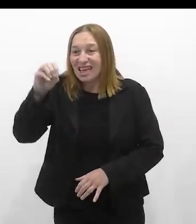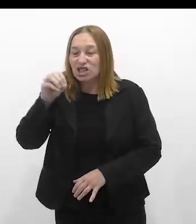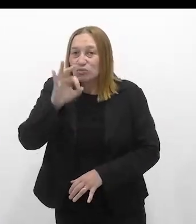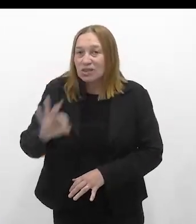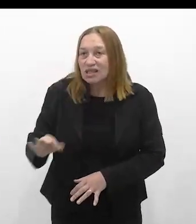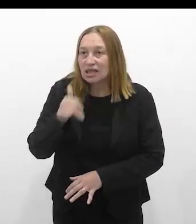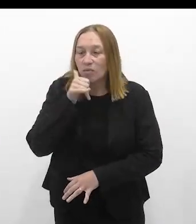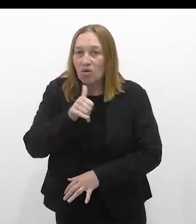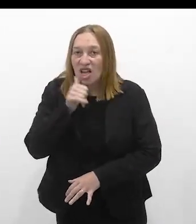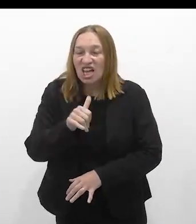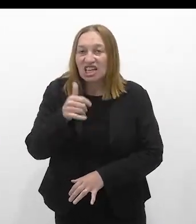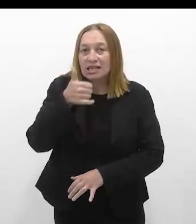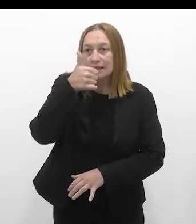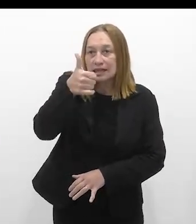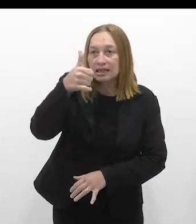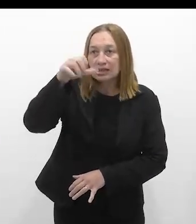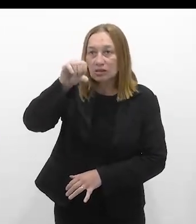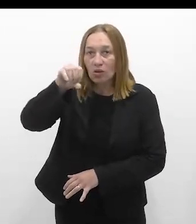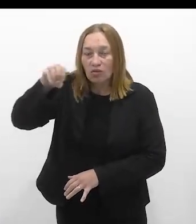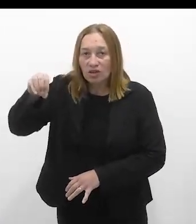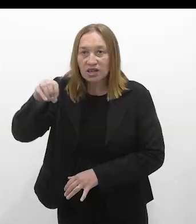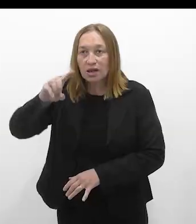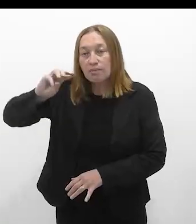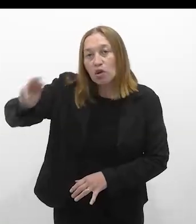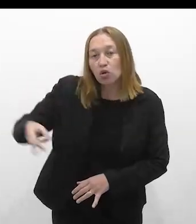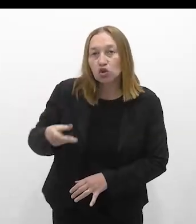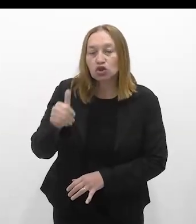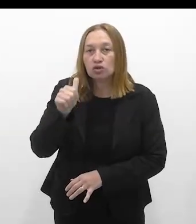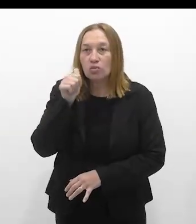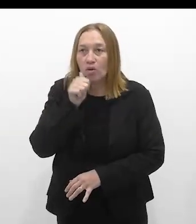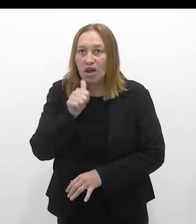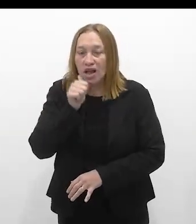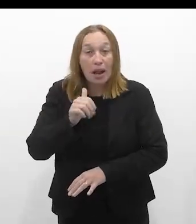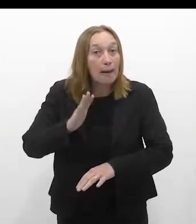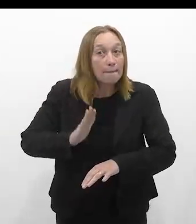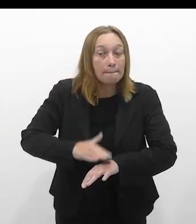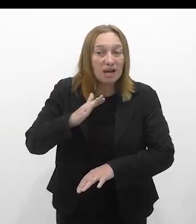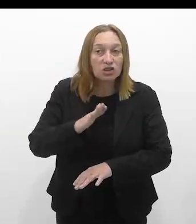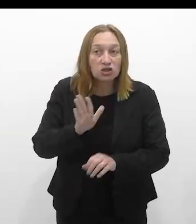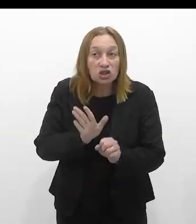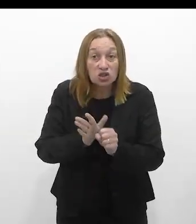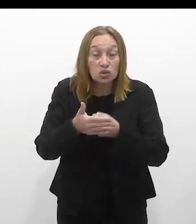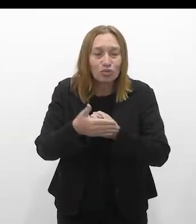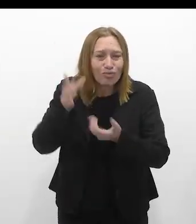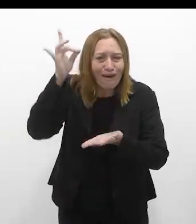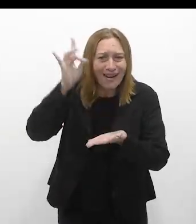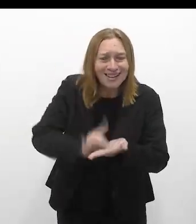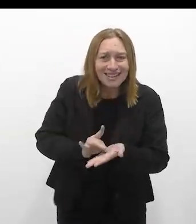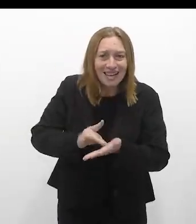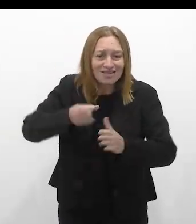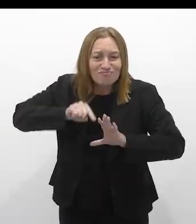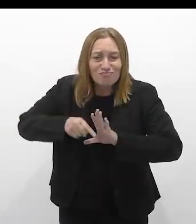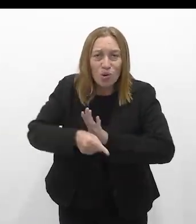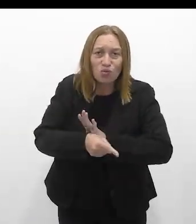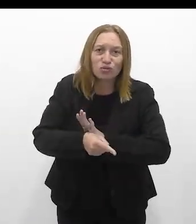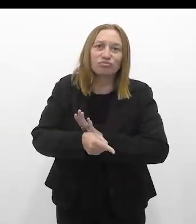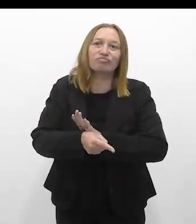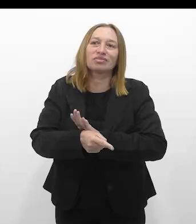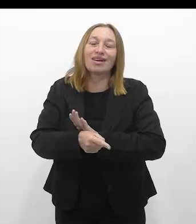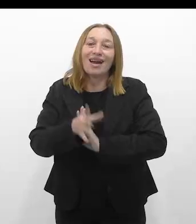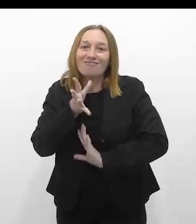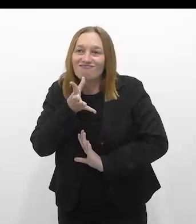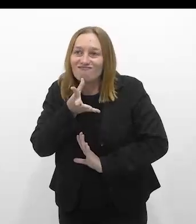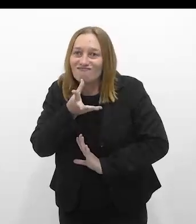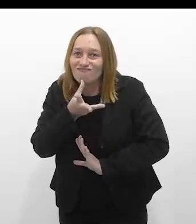aproximadamente 190 milhões de mulheres. Um número alto, mas que ainda esconde uma realidade mais profunda.